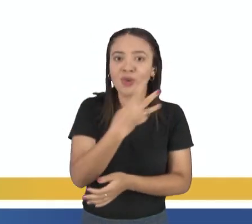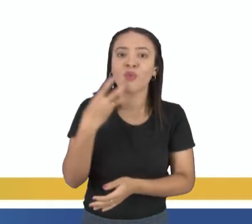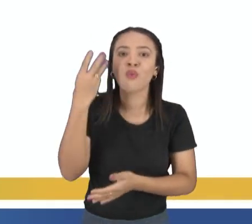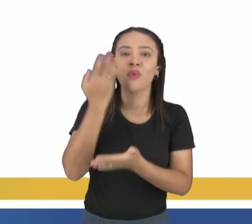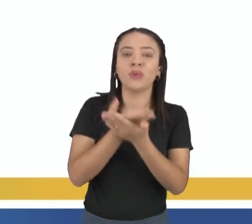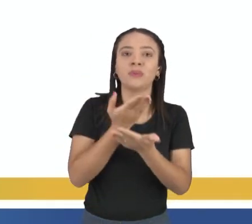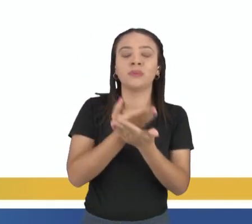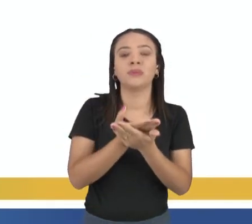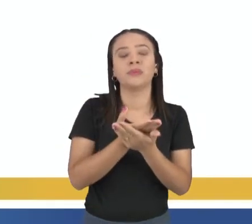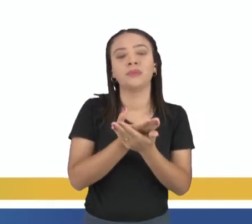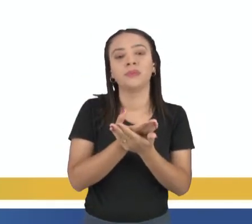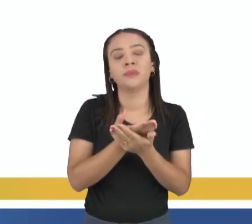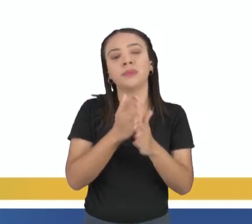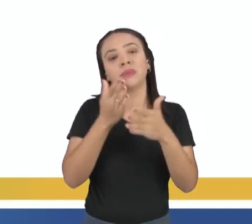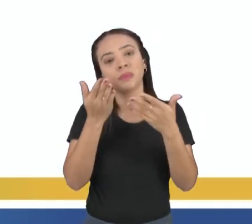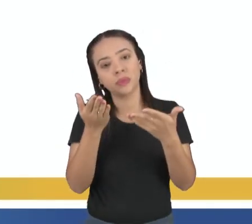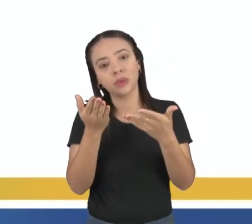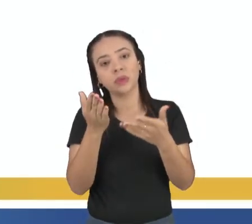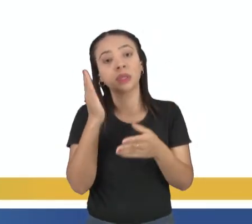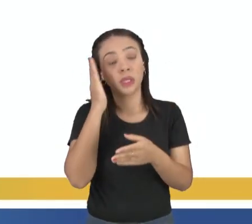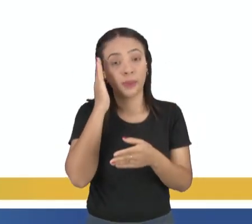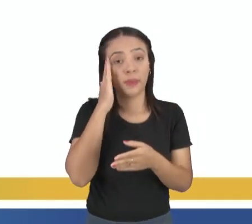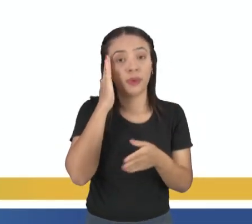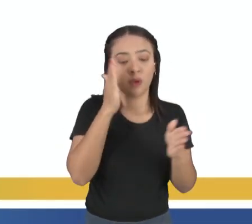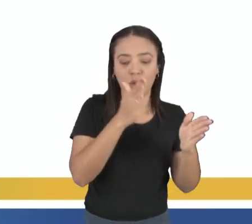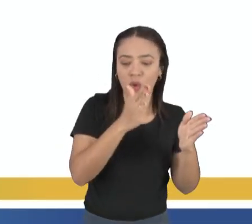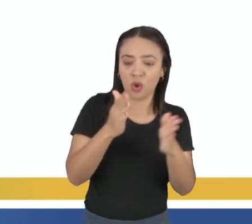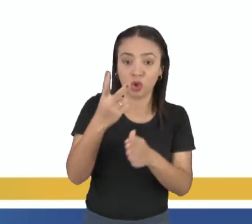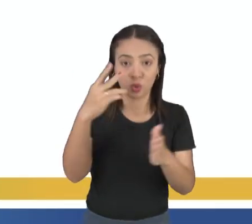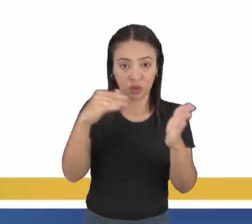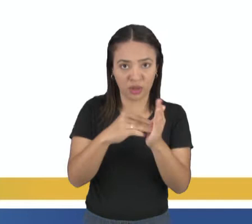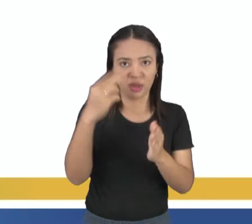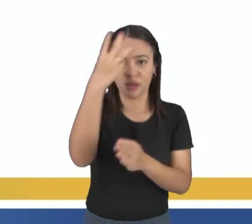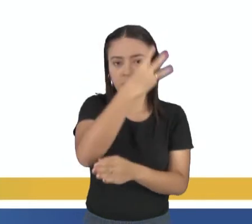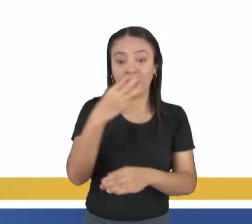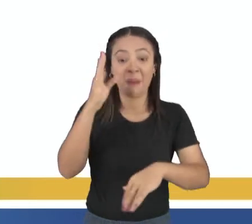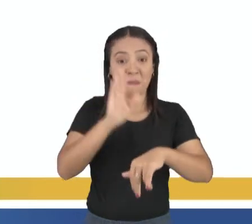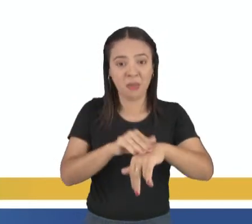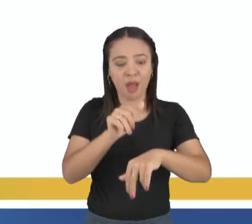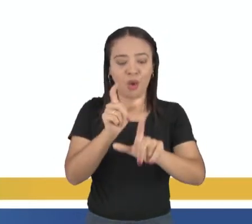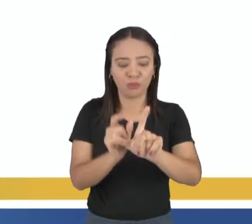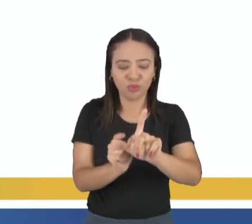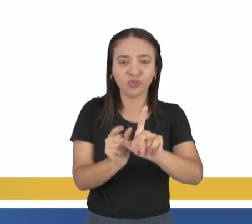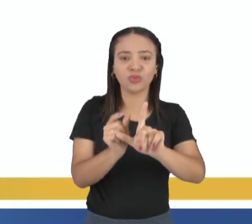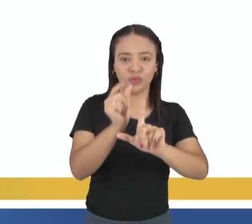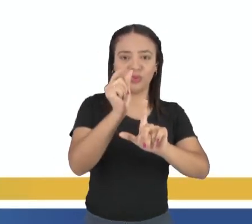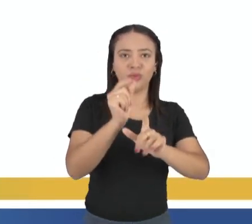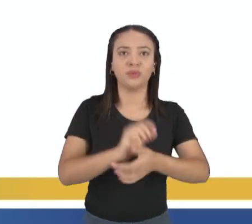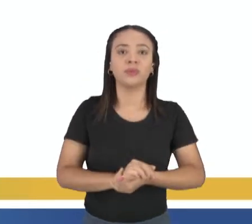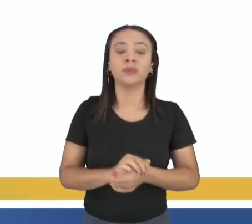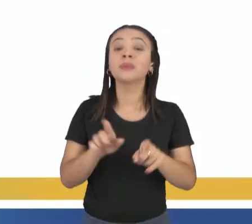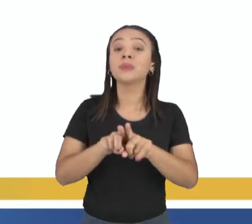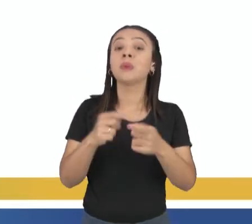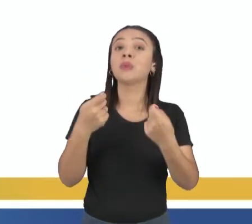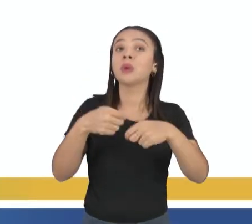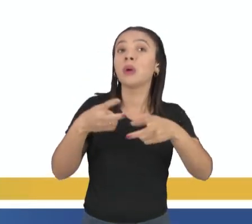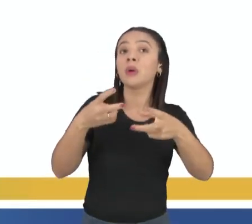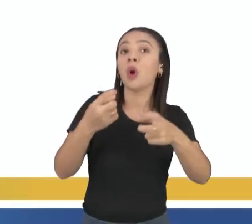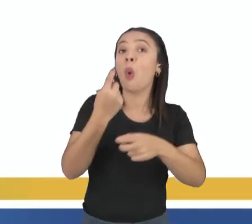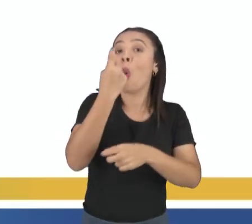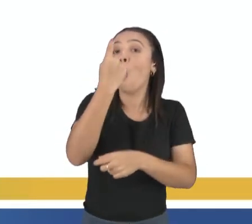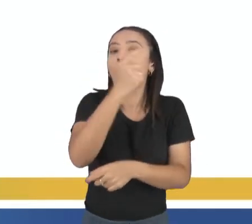que vai ser associada para esse intervalo de 2 a 3 horas vai ser a maior coluna. E você observou também que somente um